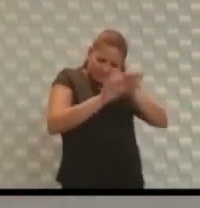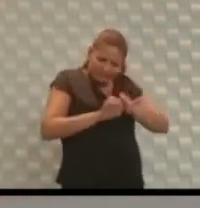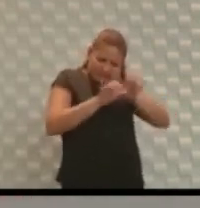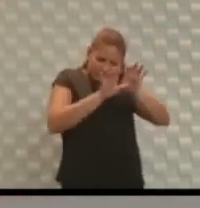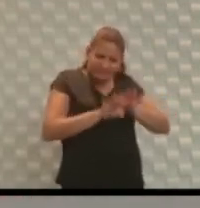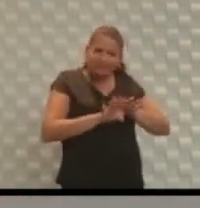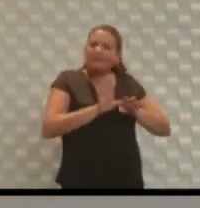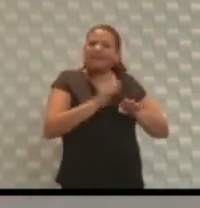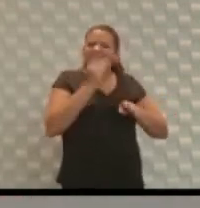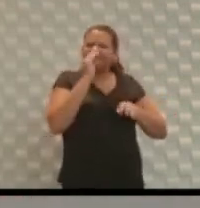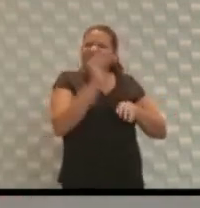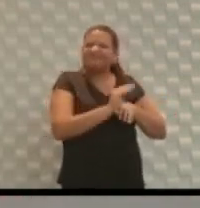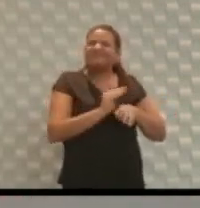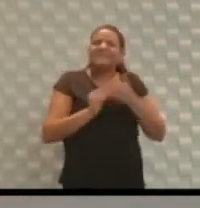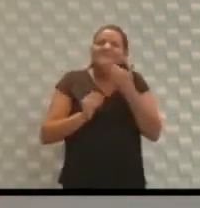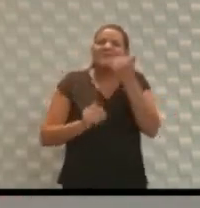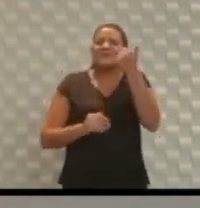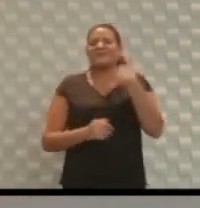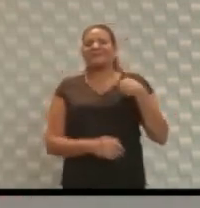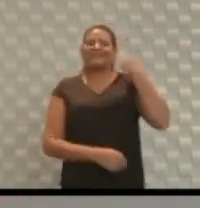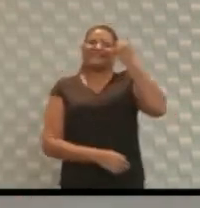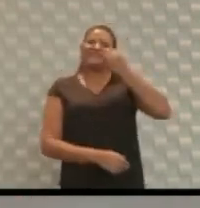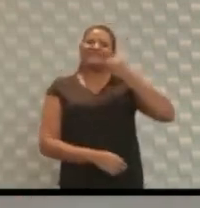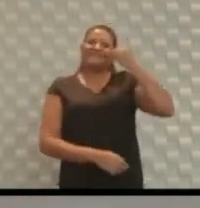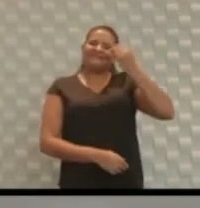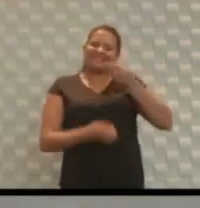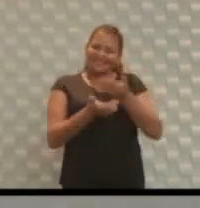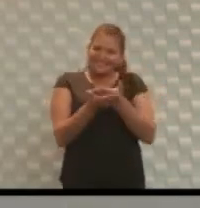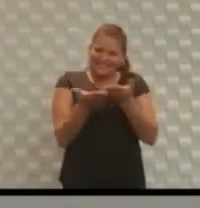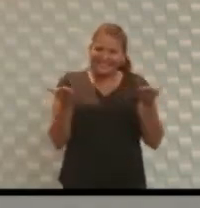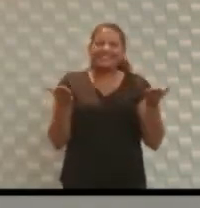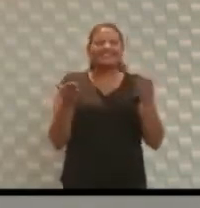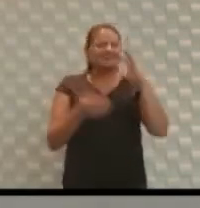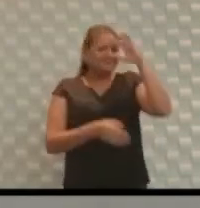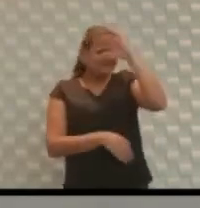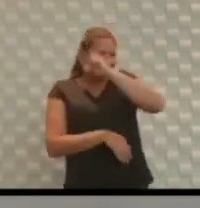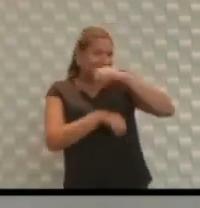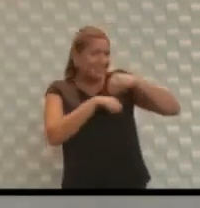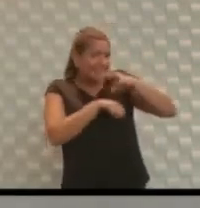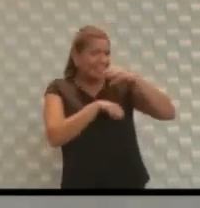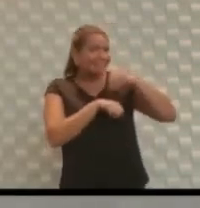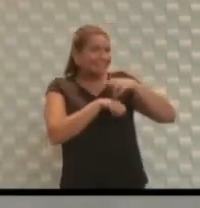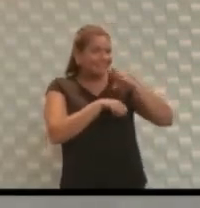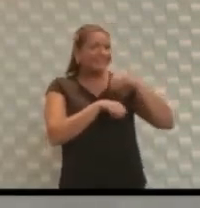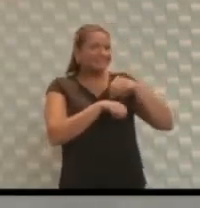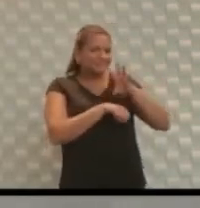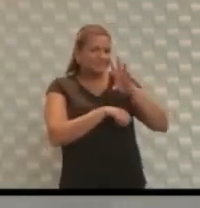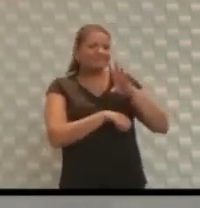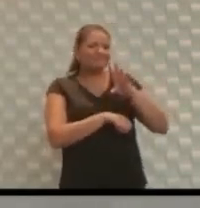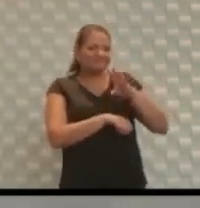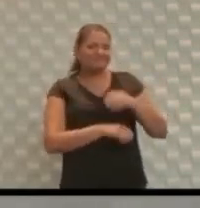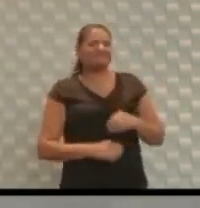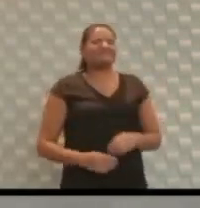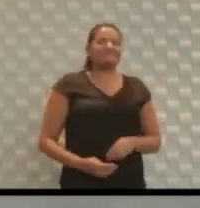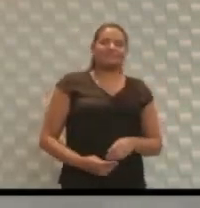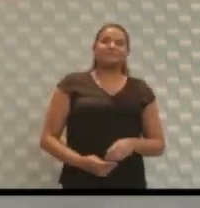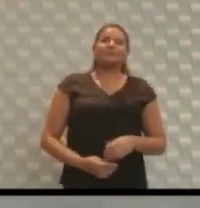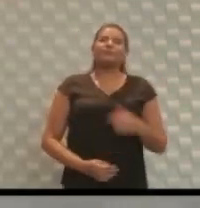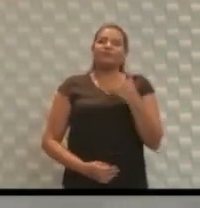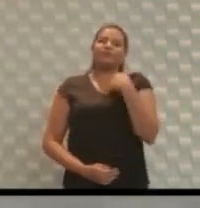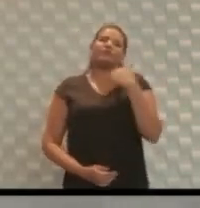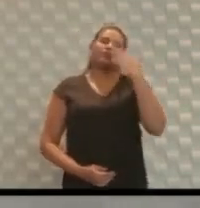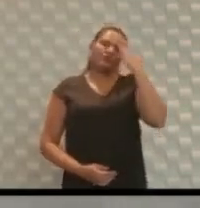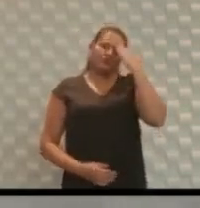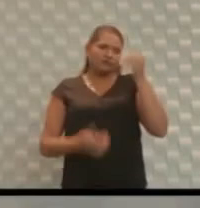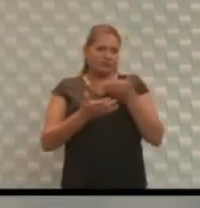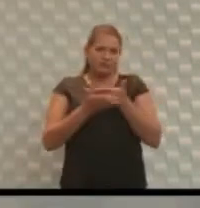Eu quero deixar esse desafio. Eu sei que a maioria das pessoas aqui que são